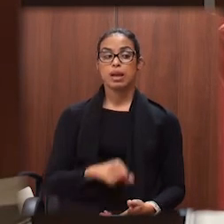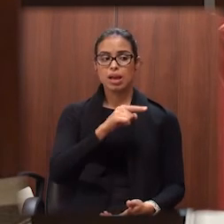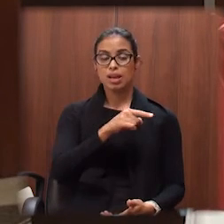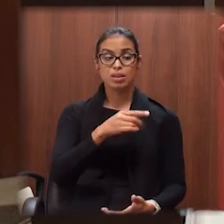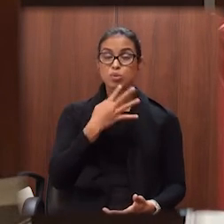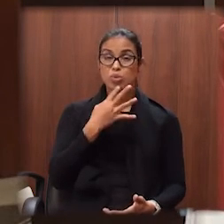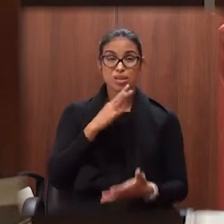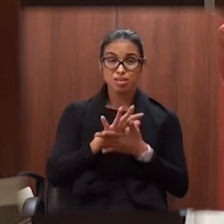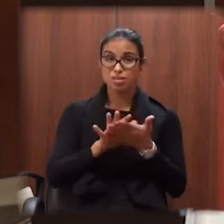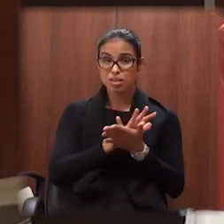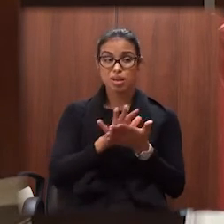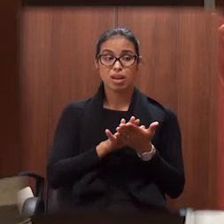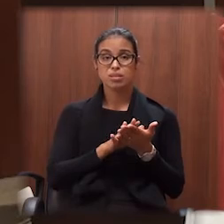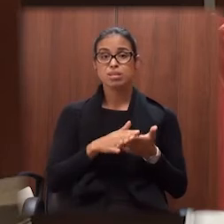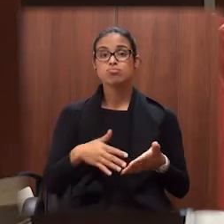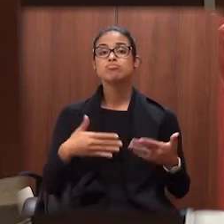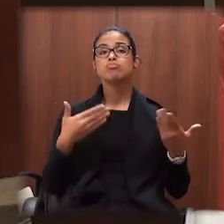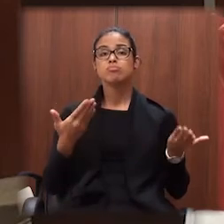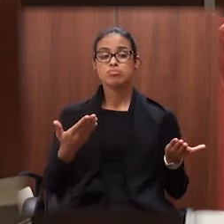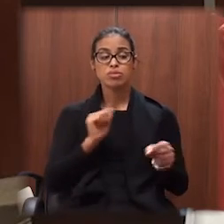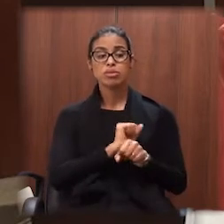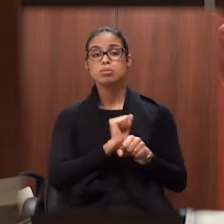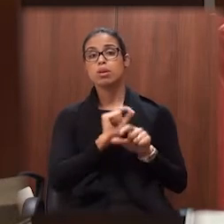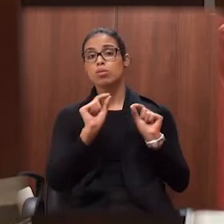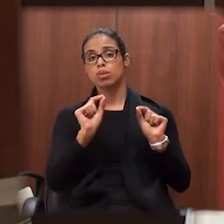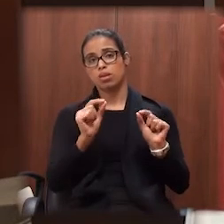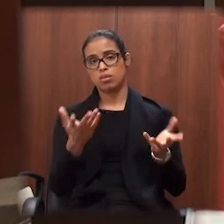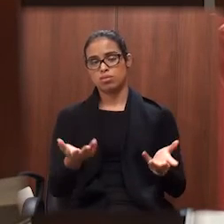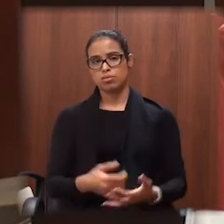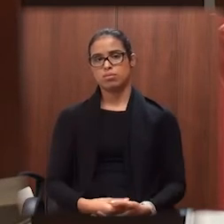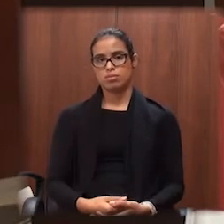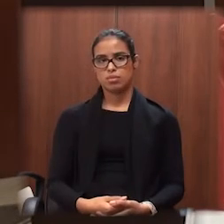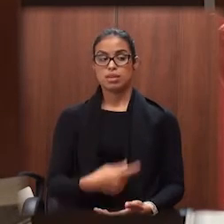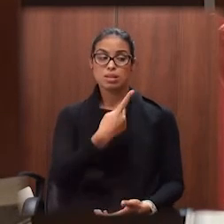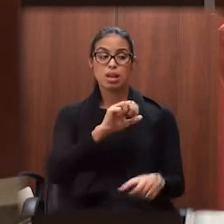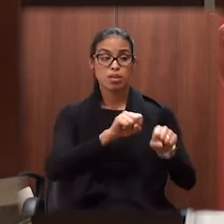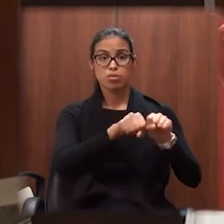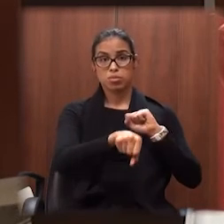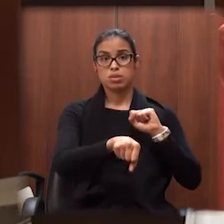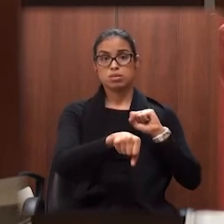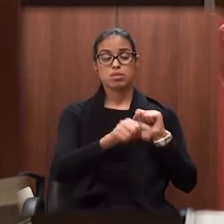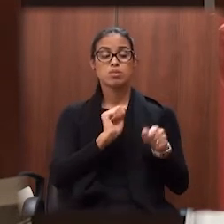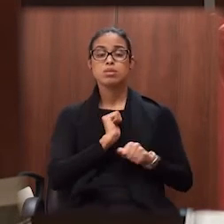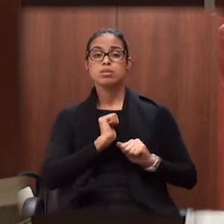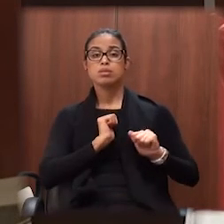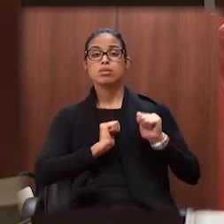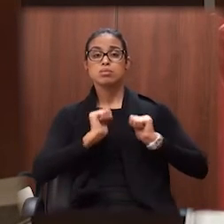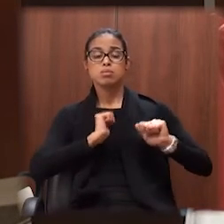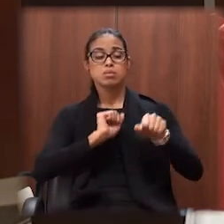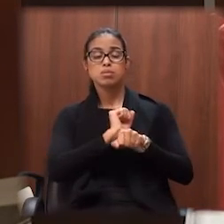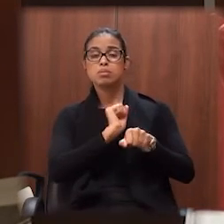que podemos esperar, aguardar dessa formação que vai passar para